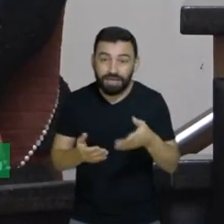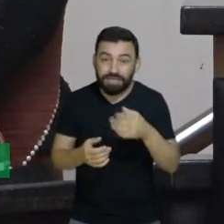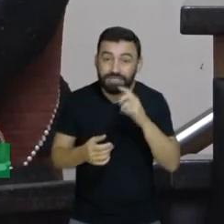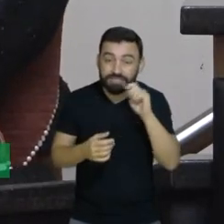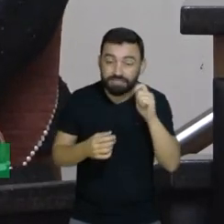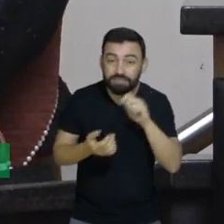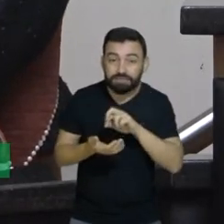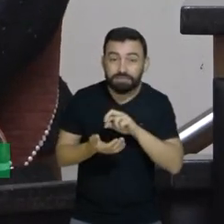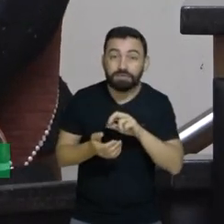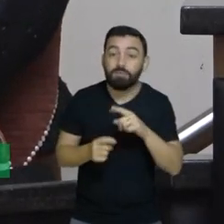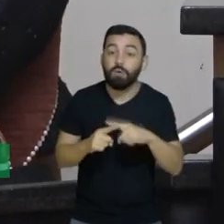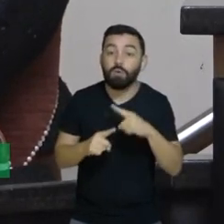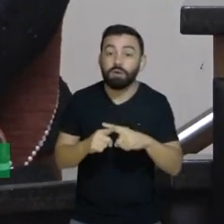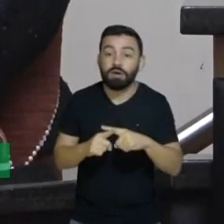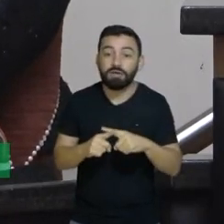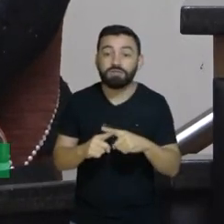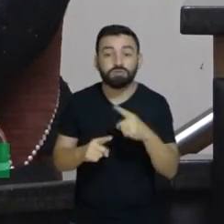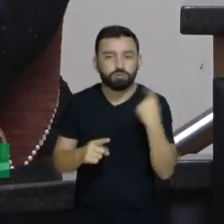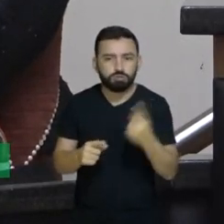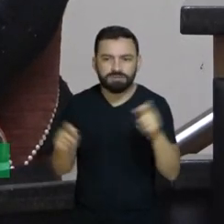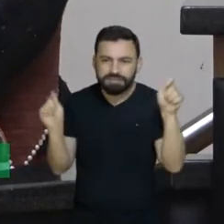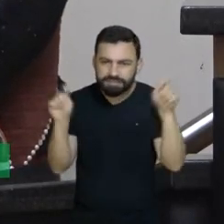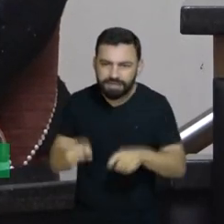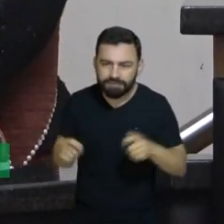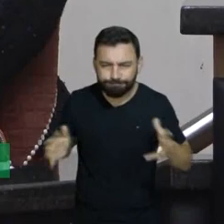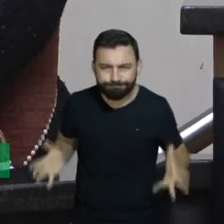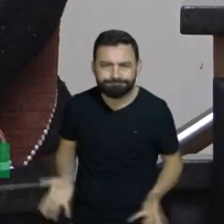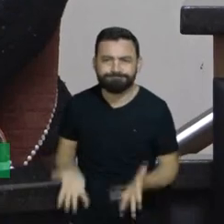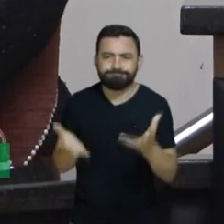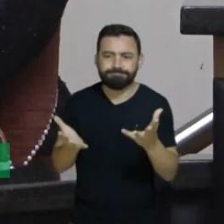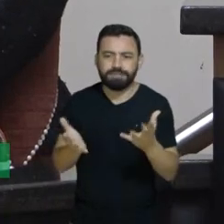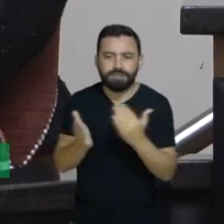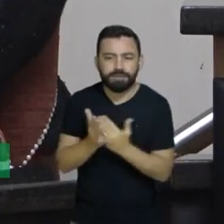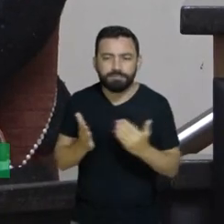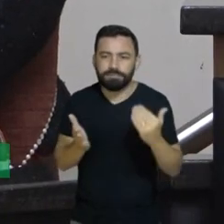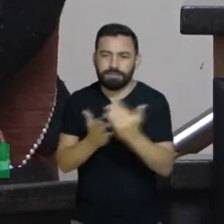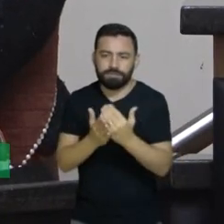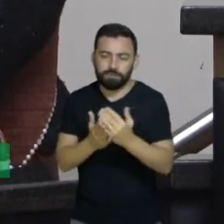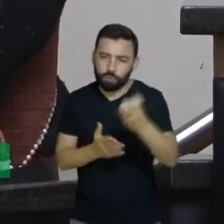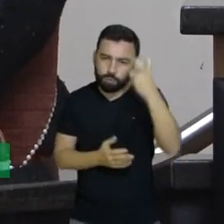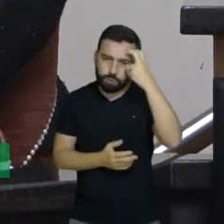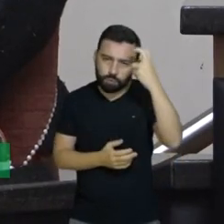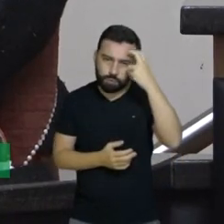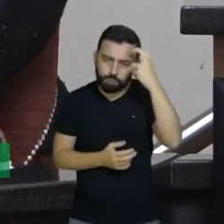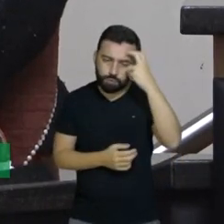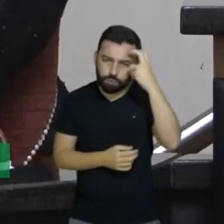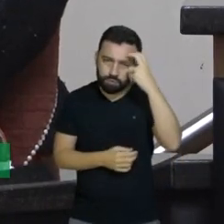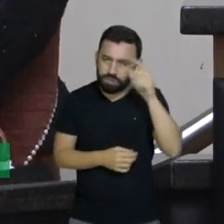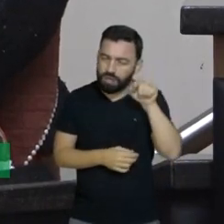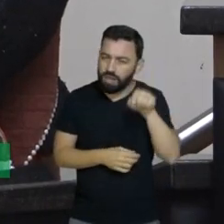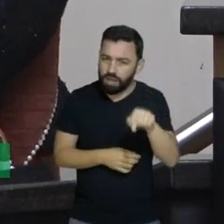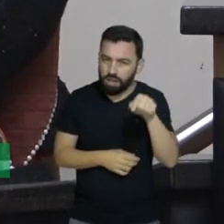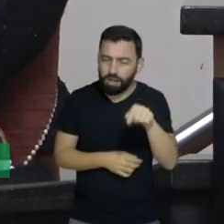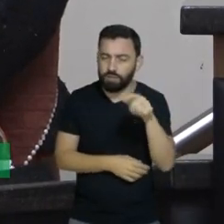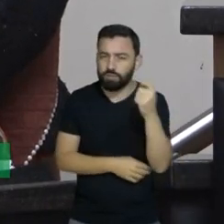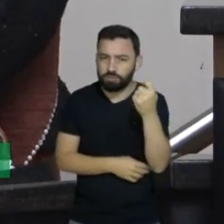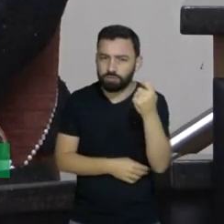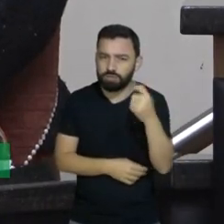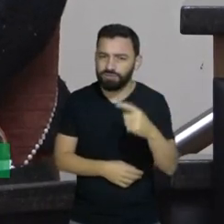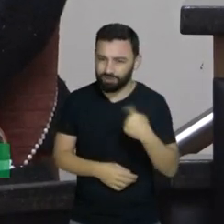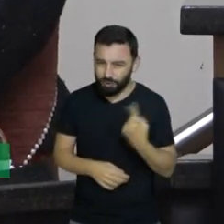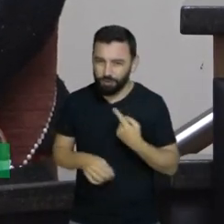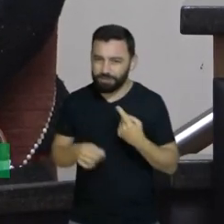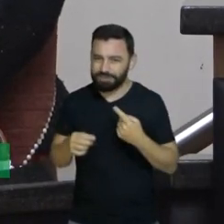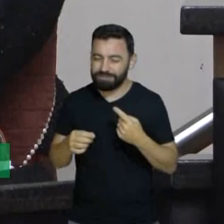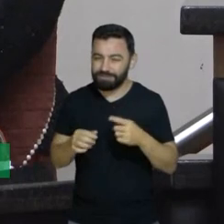nativa, para que nós possamos enaltecer ainda mais a nossa cultura gaúcha. Porque nós, lagianos, temos o estilo gaúcho de ser,